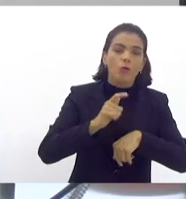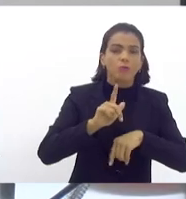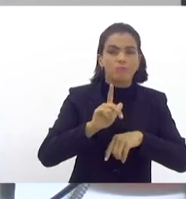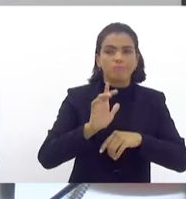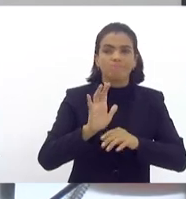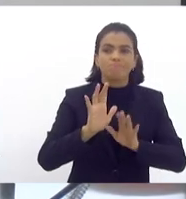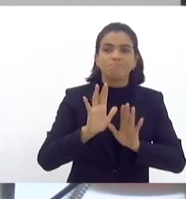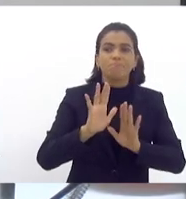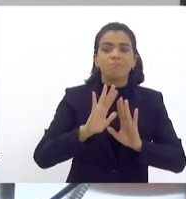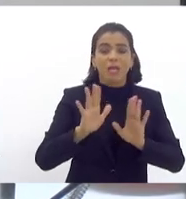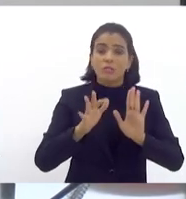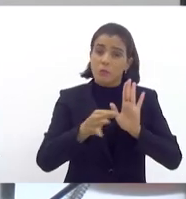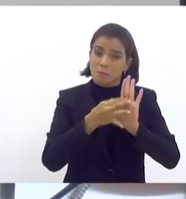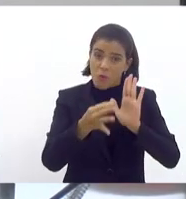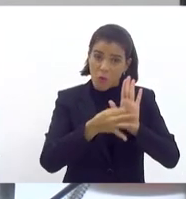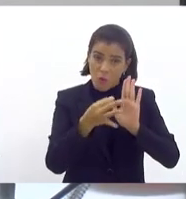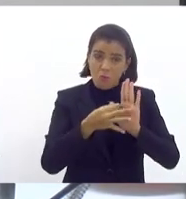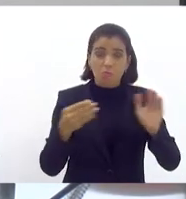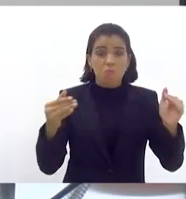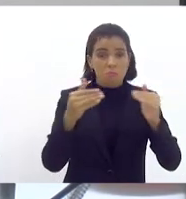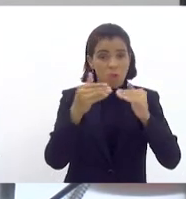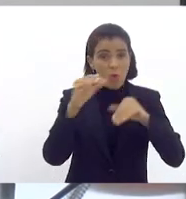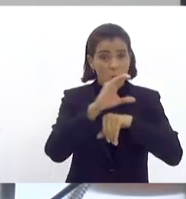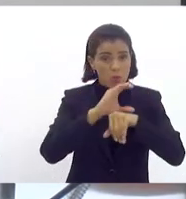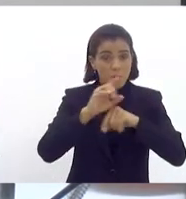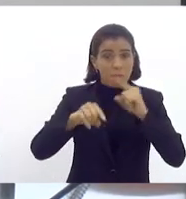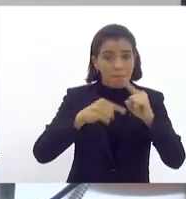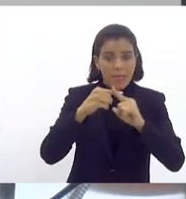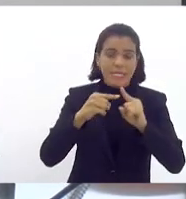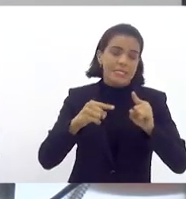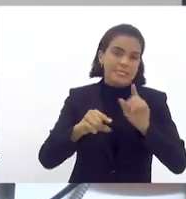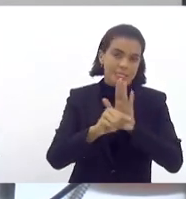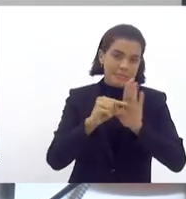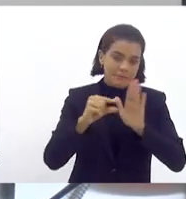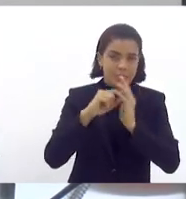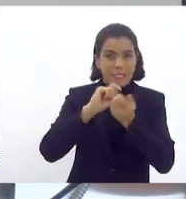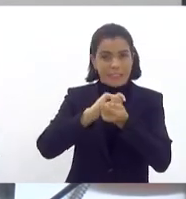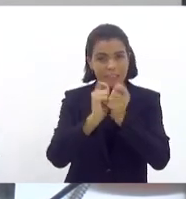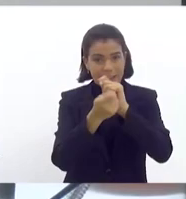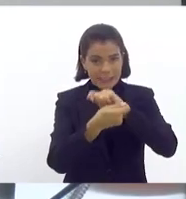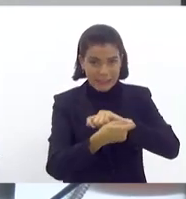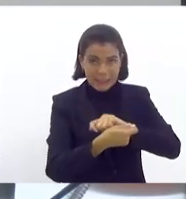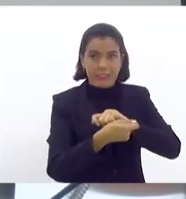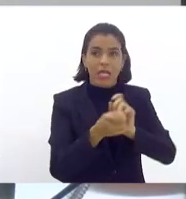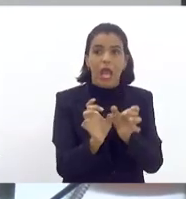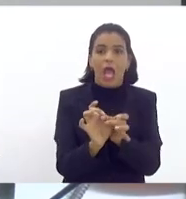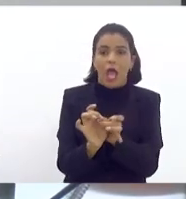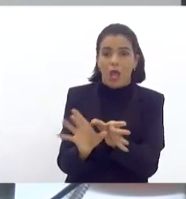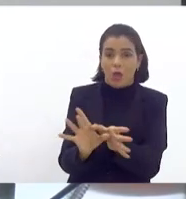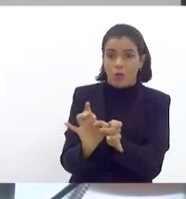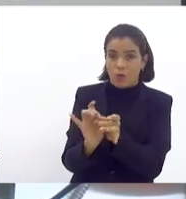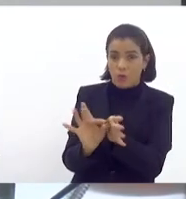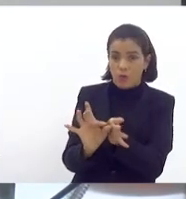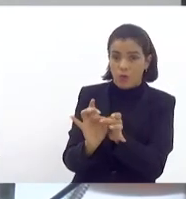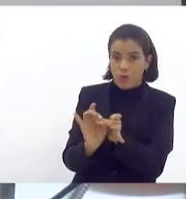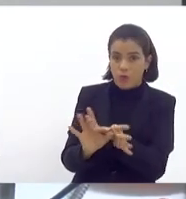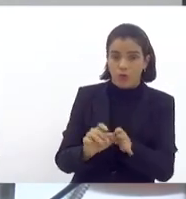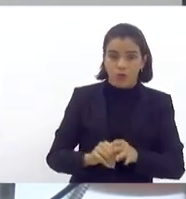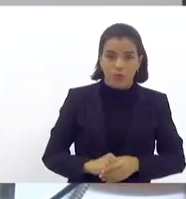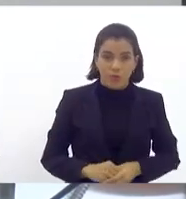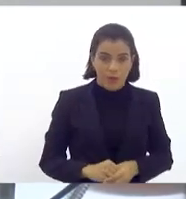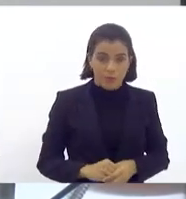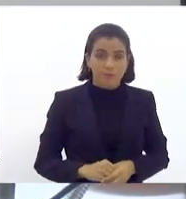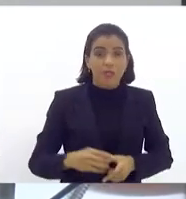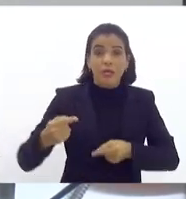estou dando parecer com condicionalidade, com emendas, transformando ele em autorizativo, senhor presidente.